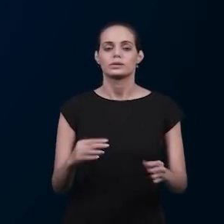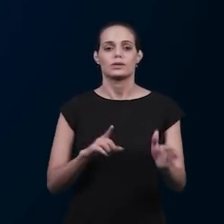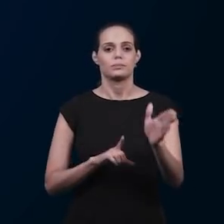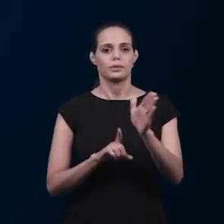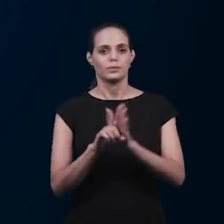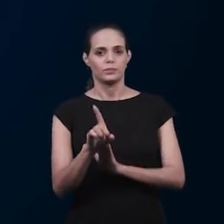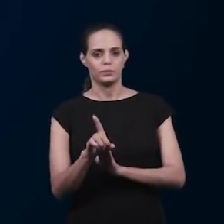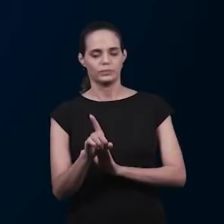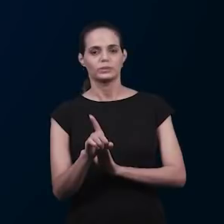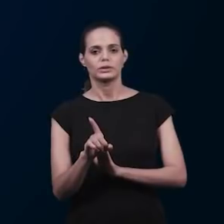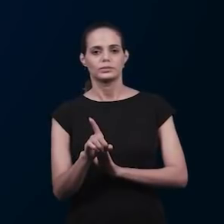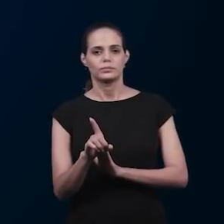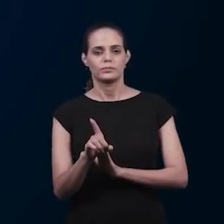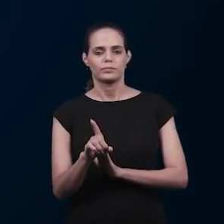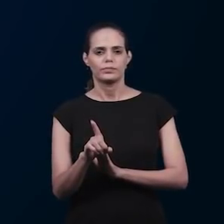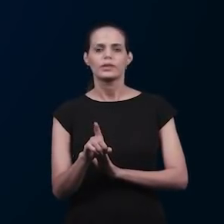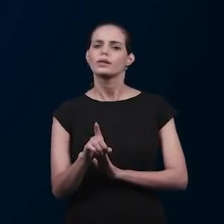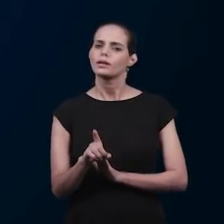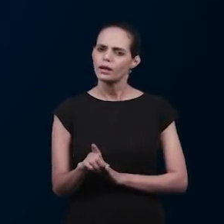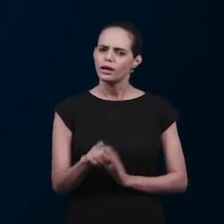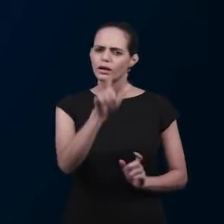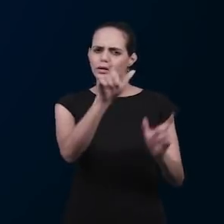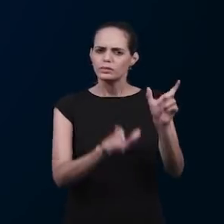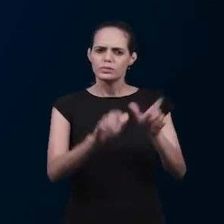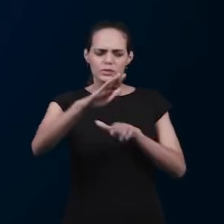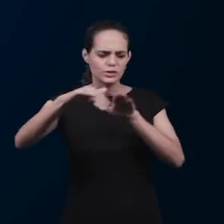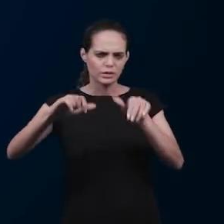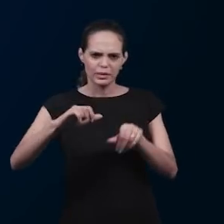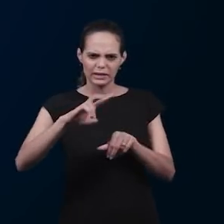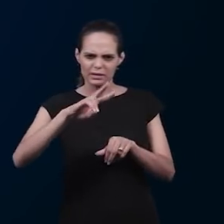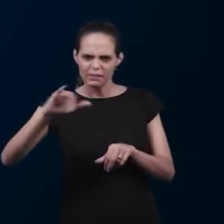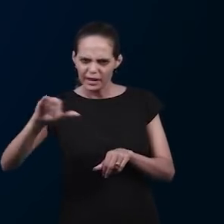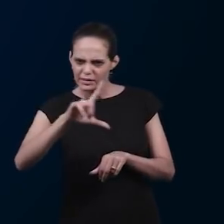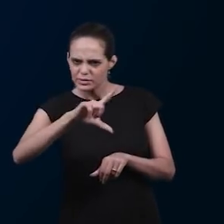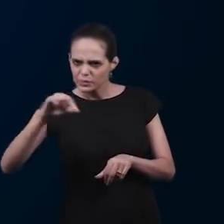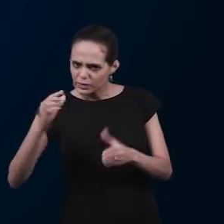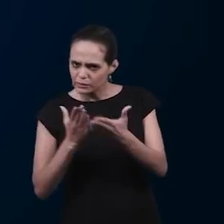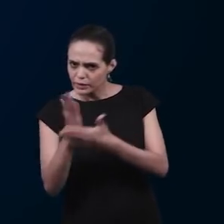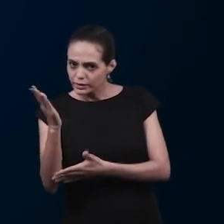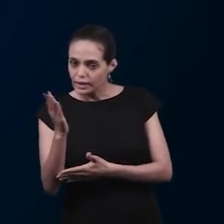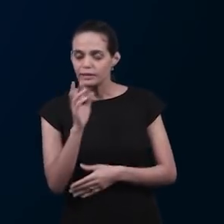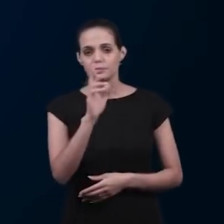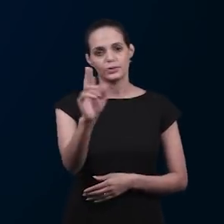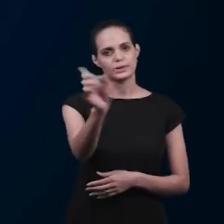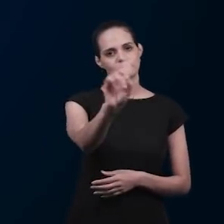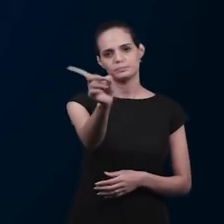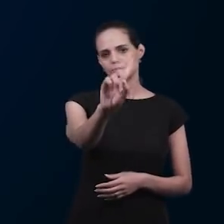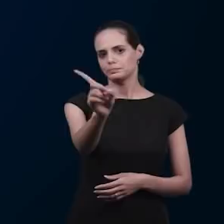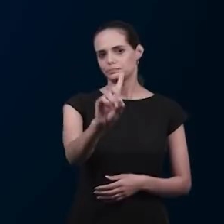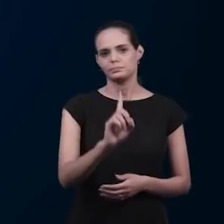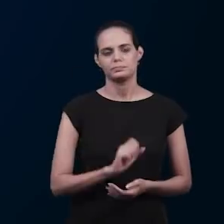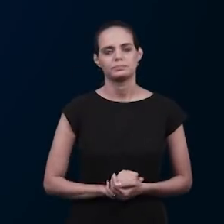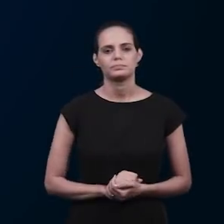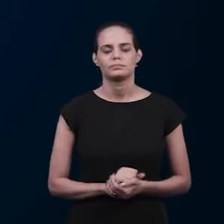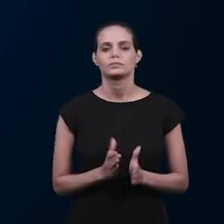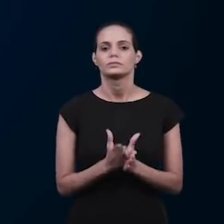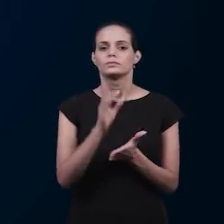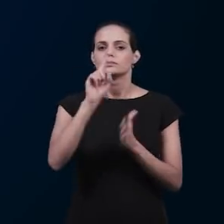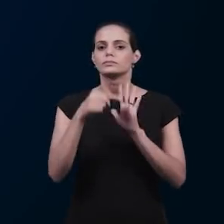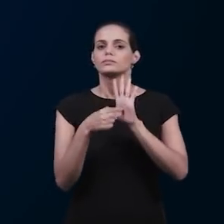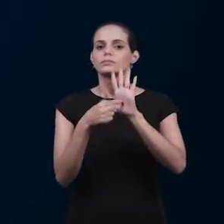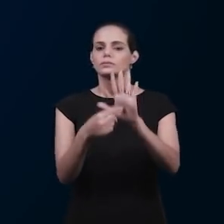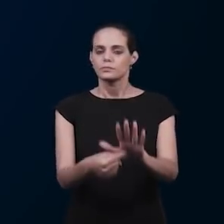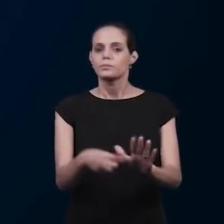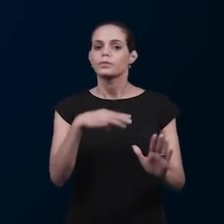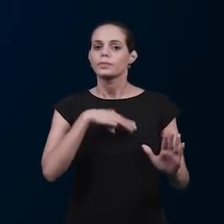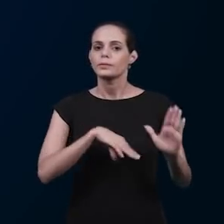A pergunta que nos foi feita é se todos os chamados serão escolhidos. E a resposta é não. A palavra do